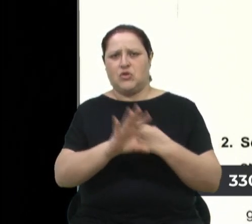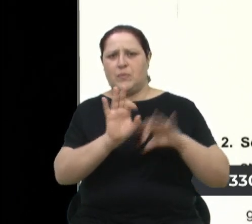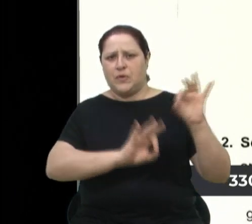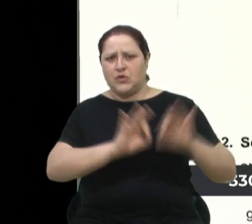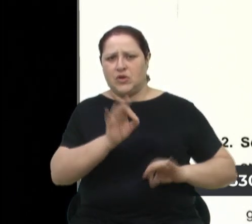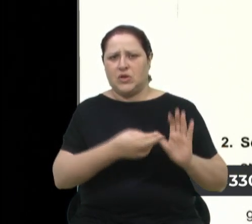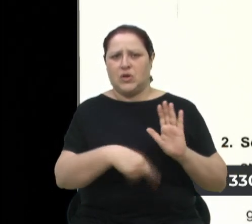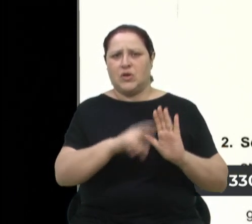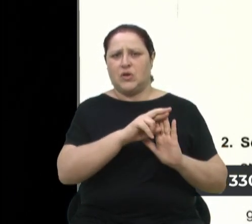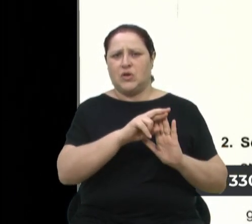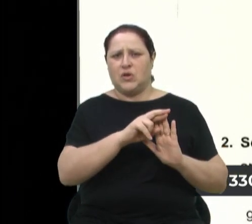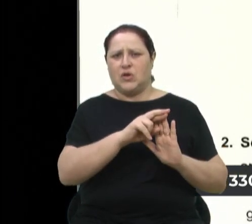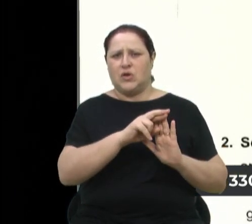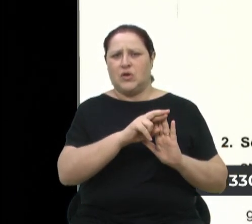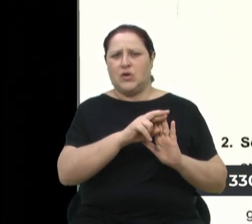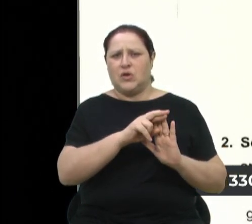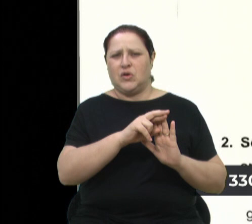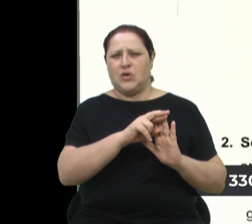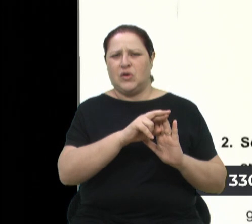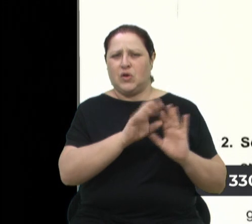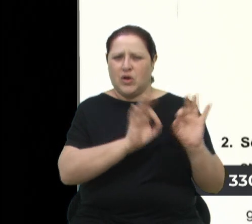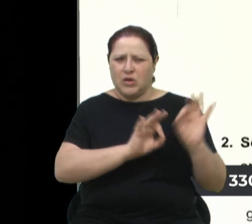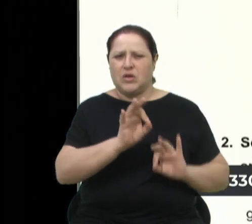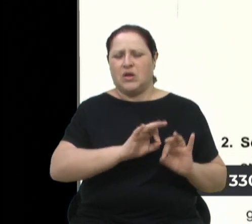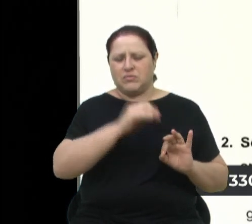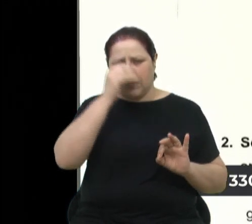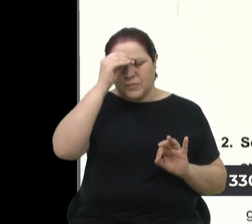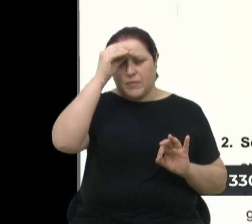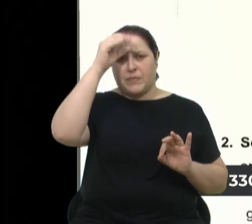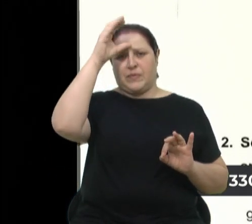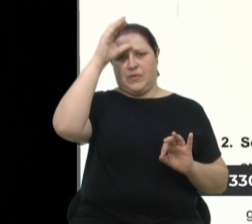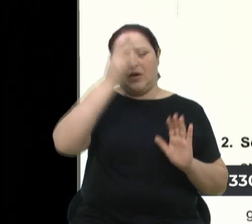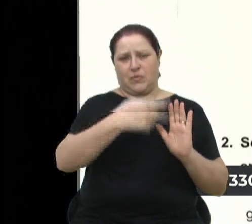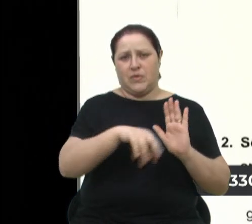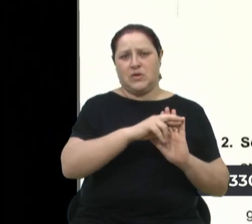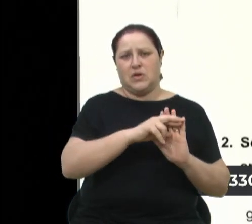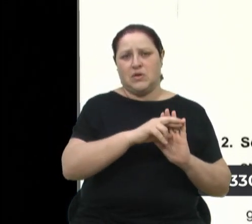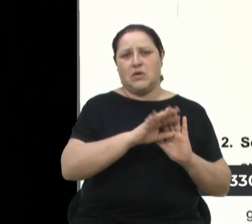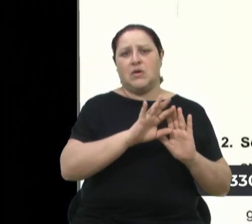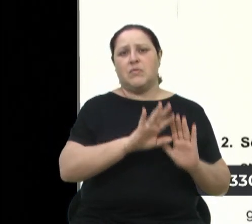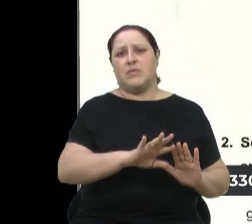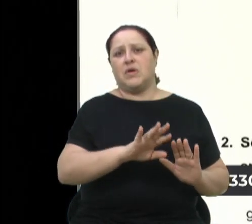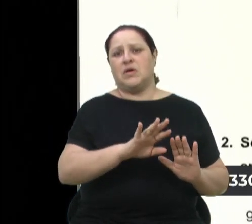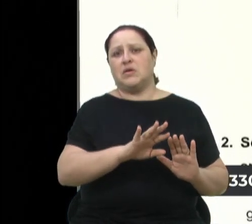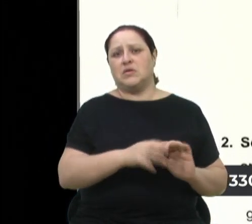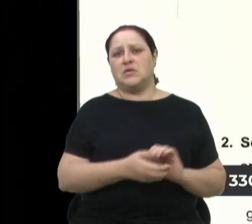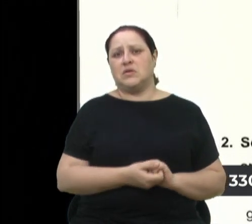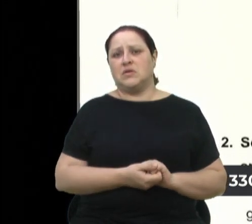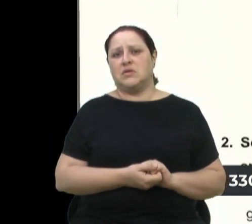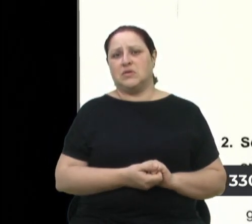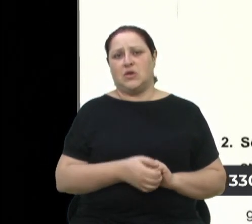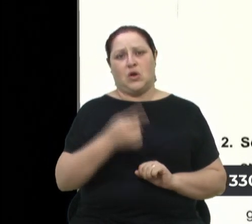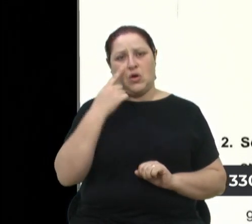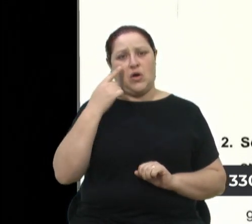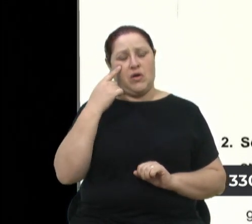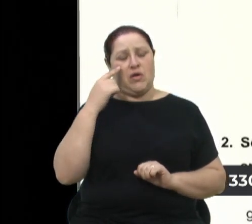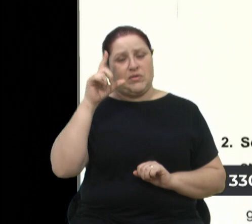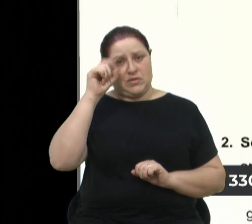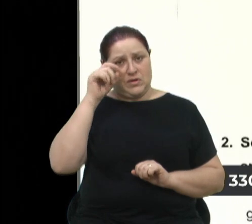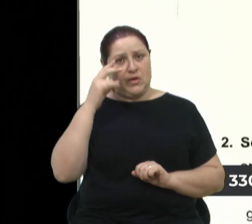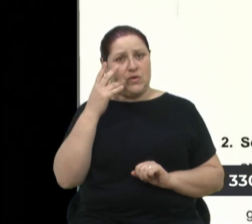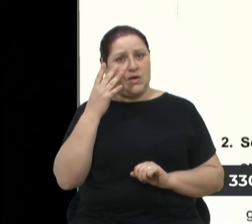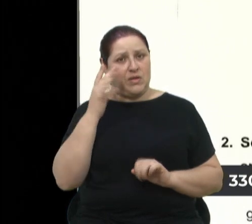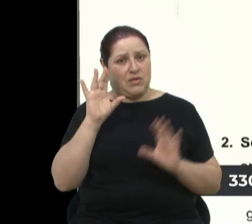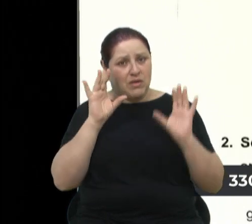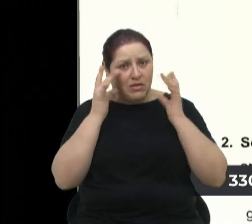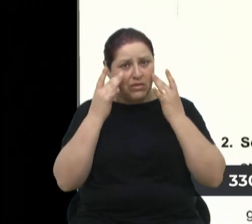de recuperação e recomposição das aprendizagens, apesar, vereador Scalco, preste atenção, o